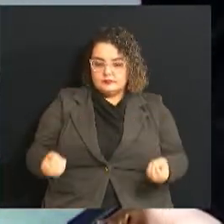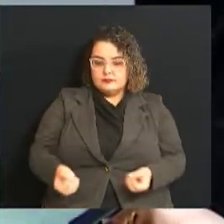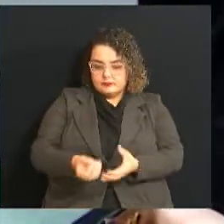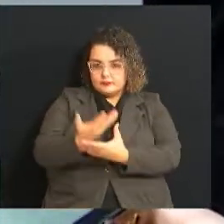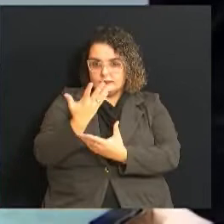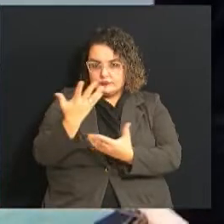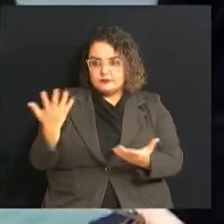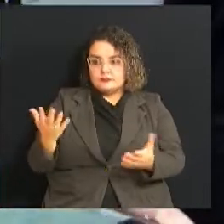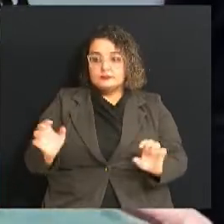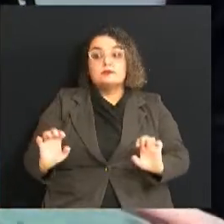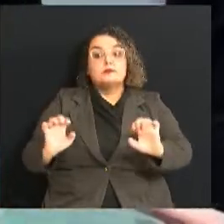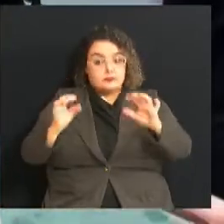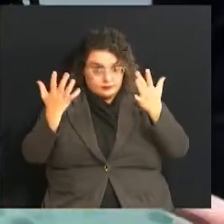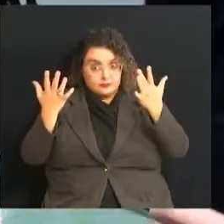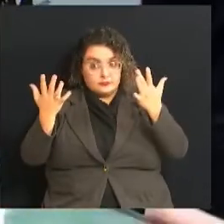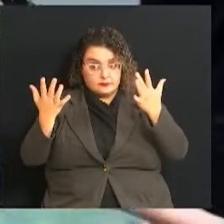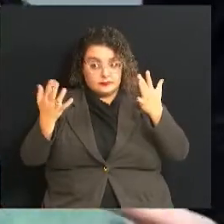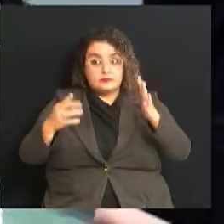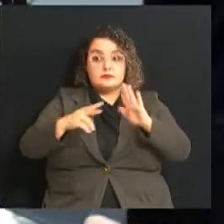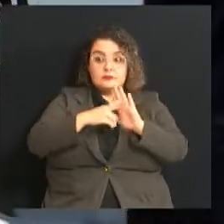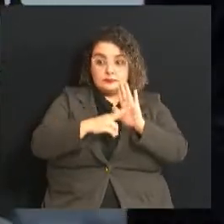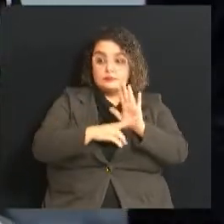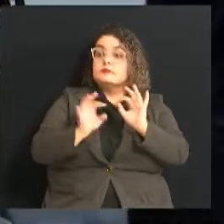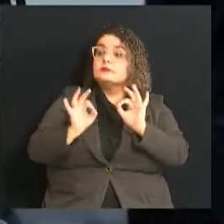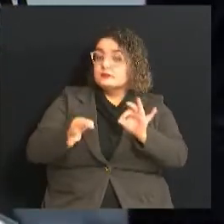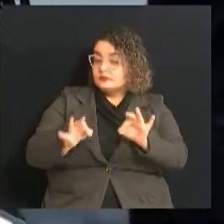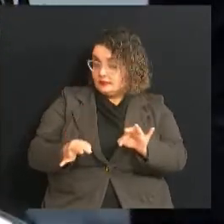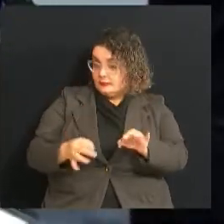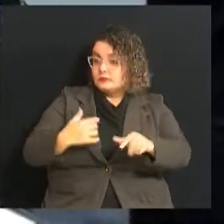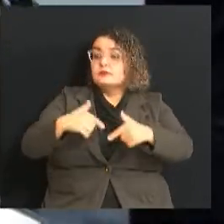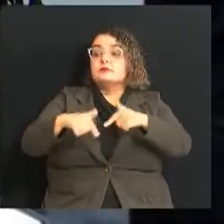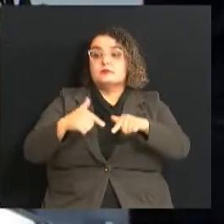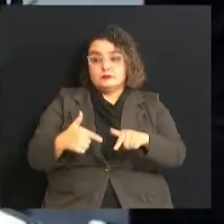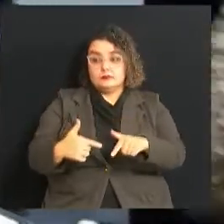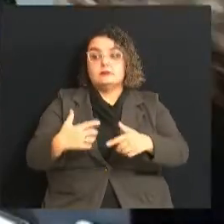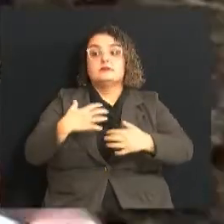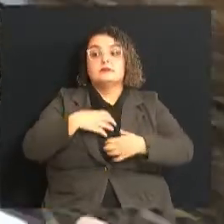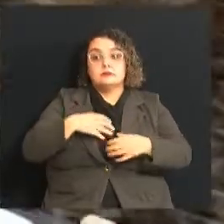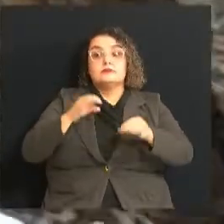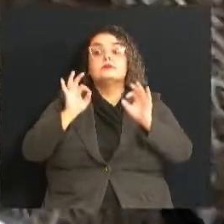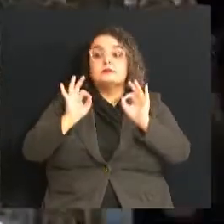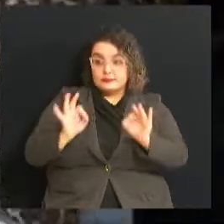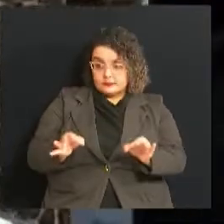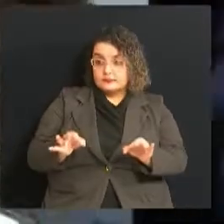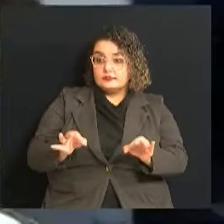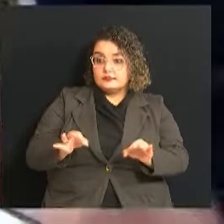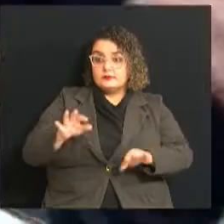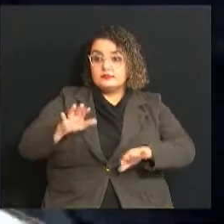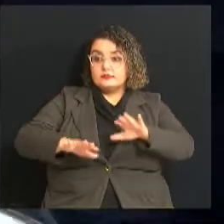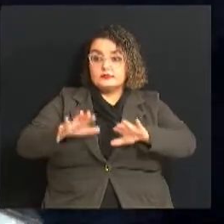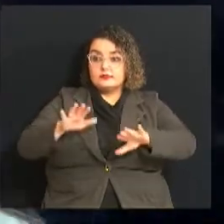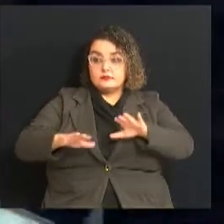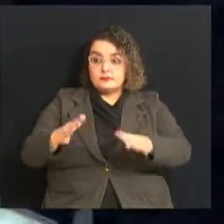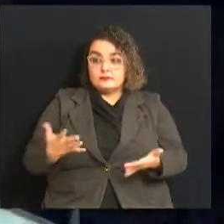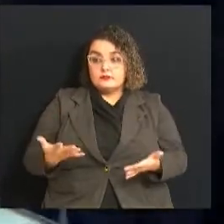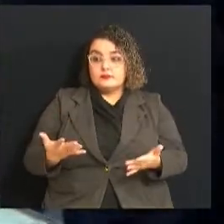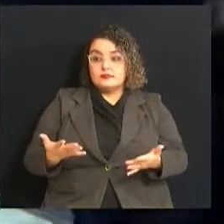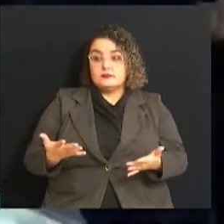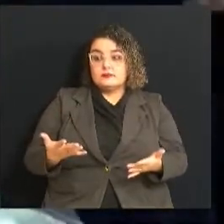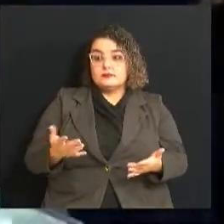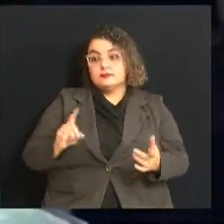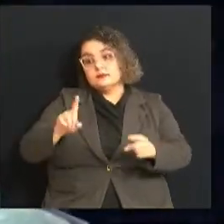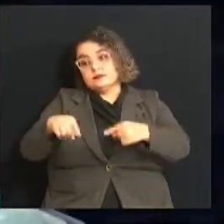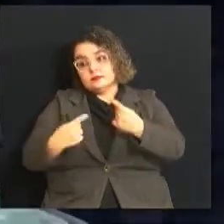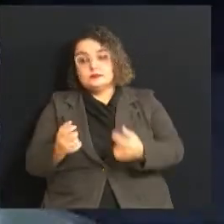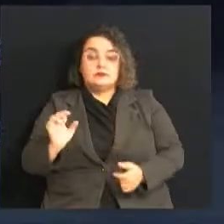seu evento regularizado, trabalhando de uma forma correta, que às vezes acaba, né, por um outro evento ou